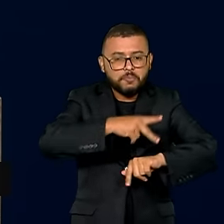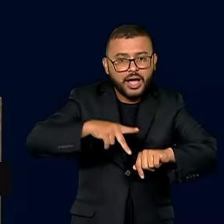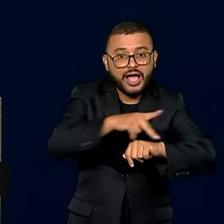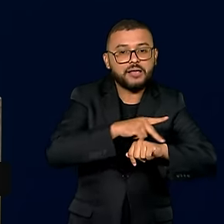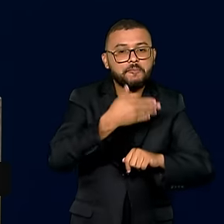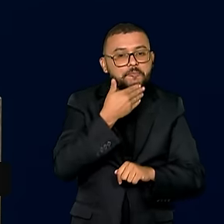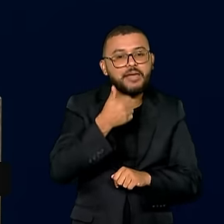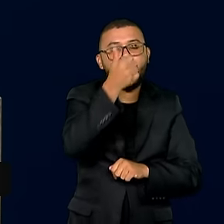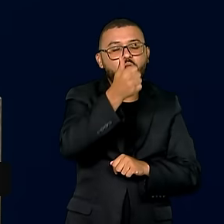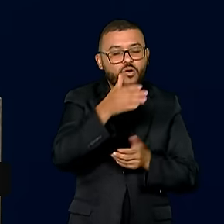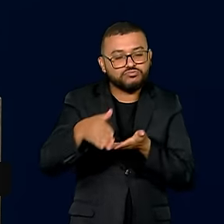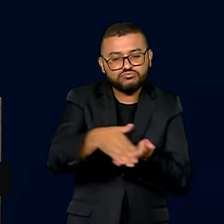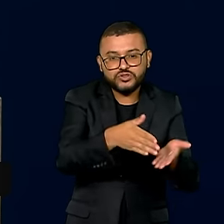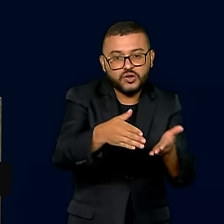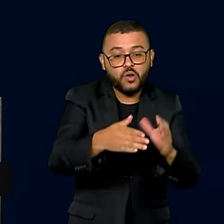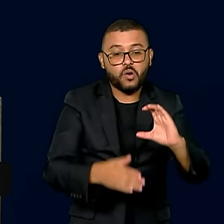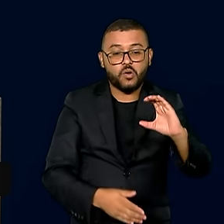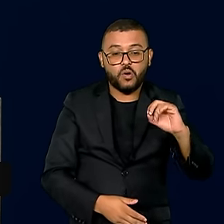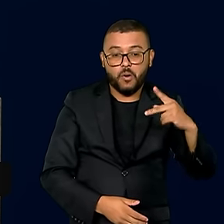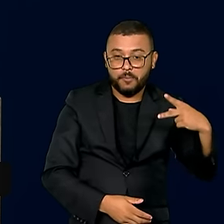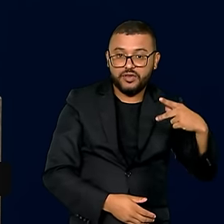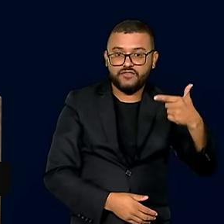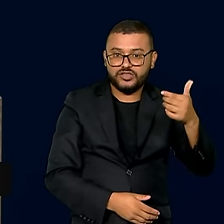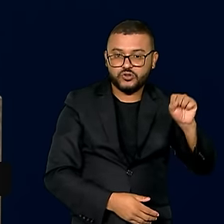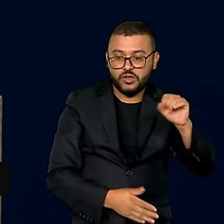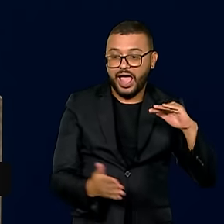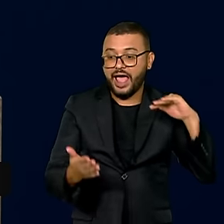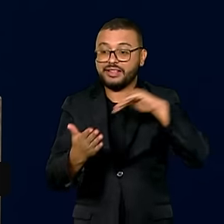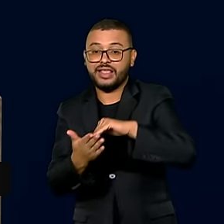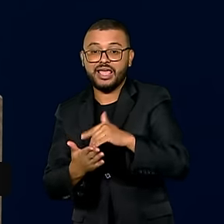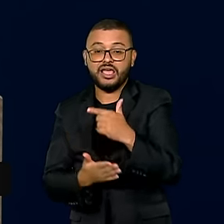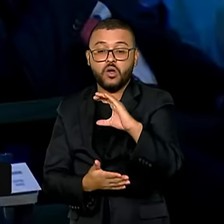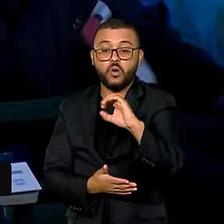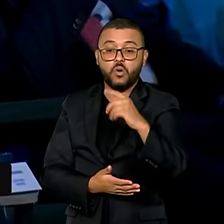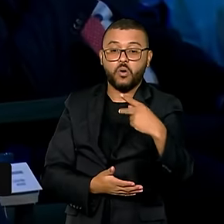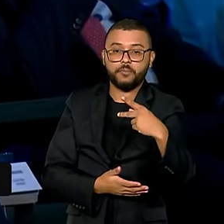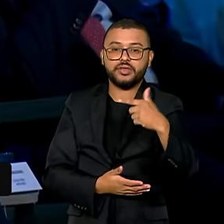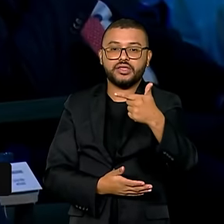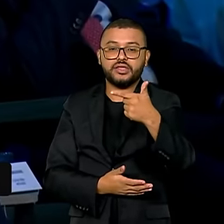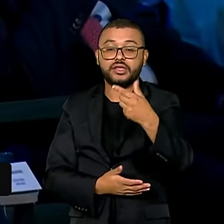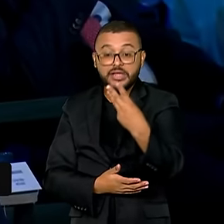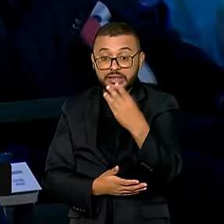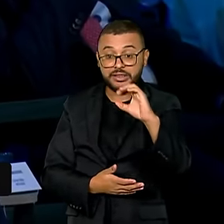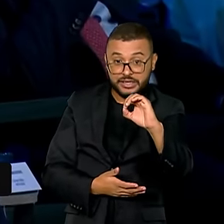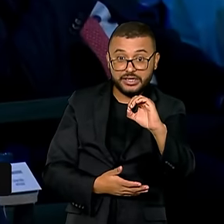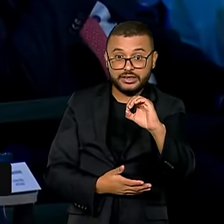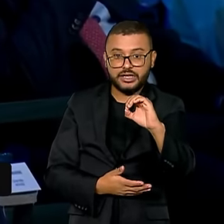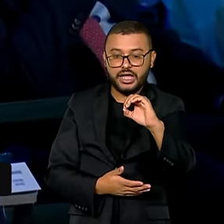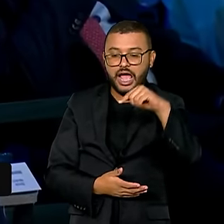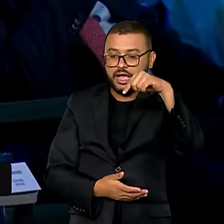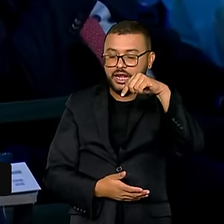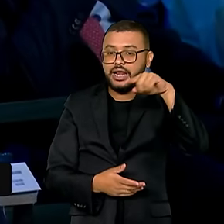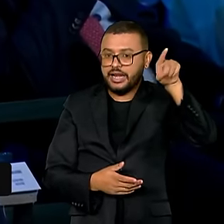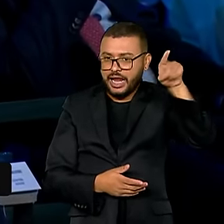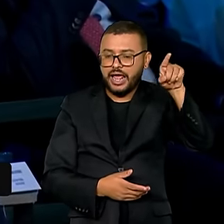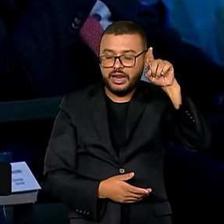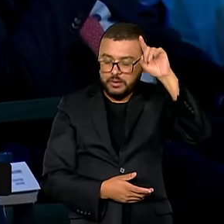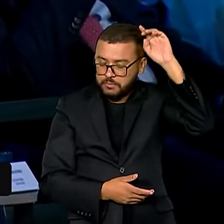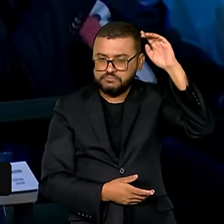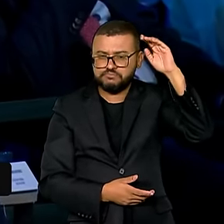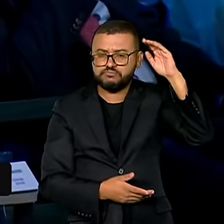pavimentar o caminho entre essa COP28 e a COP30 que sediaremos no coração da Amazônia.